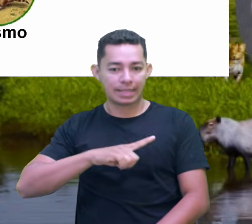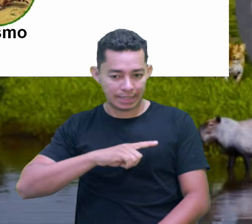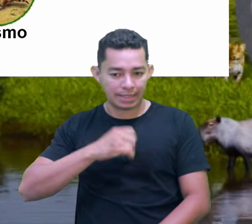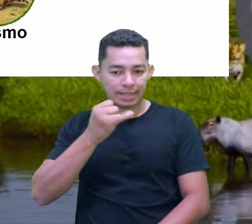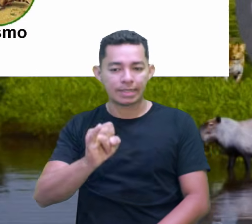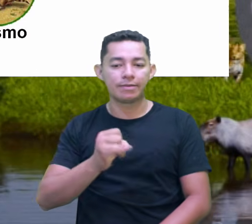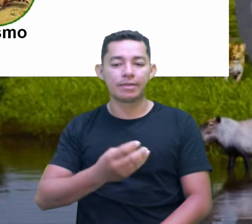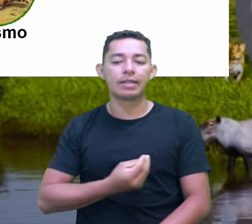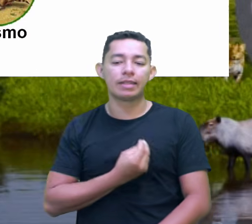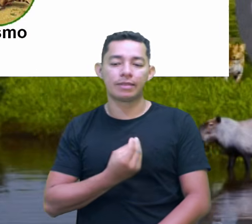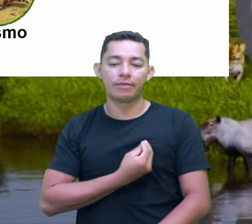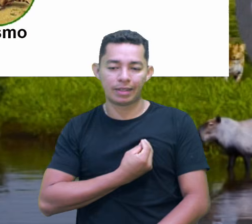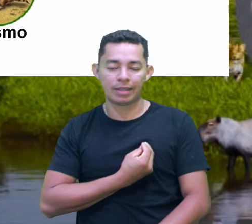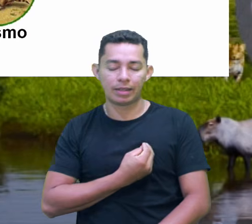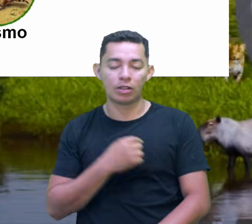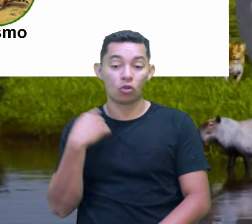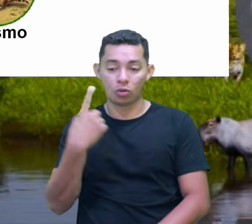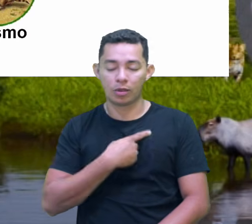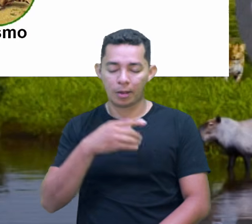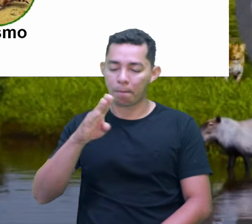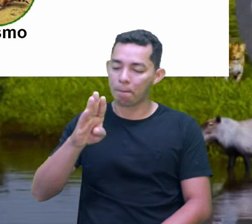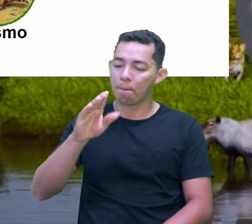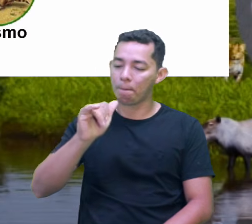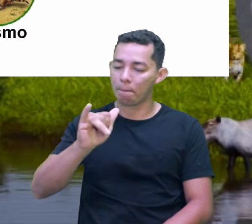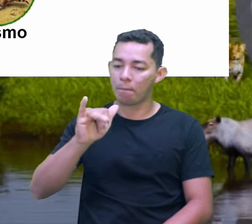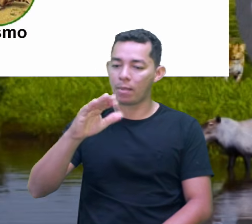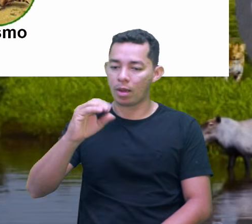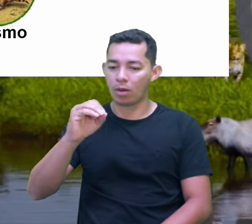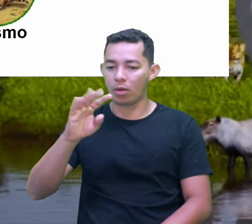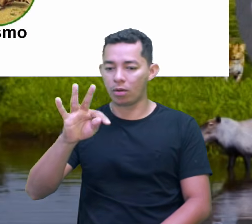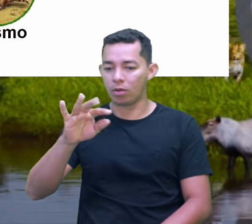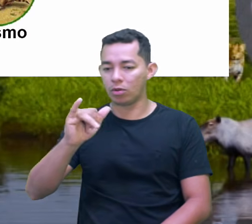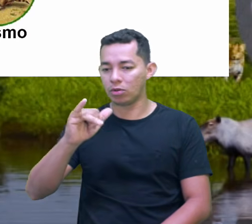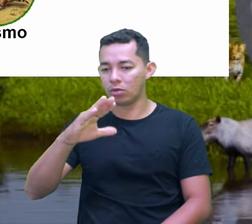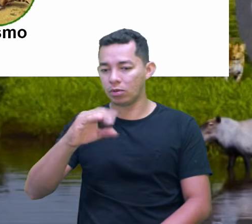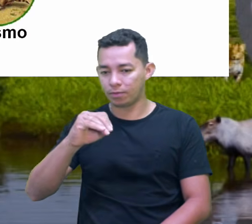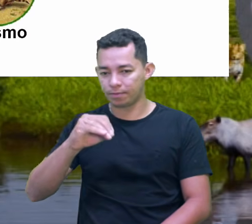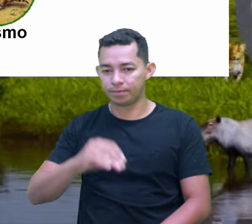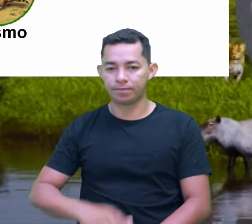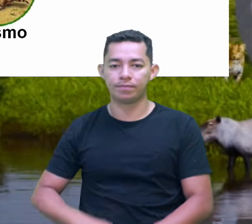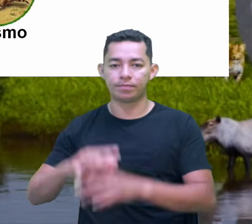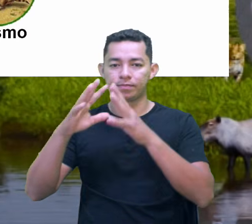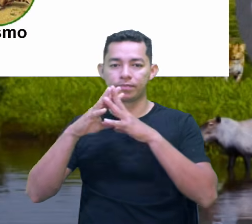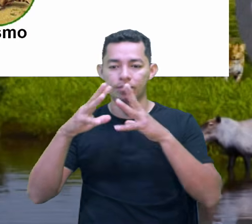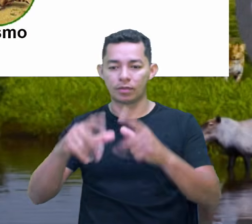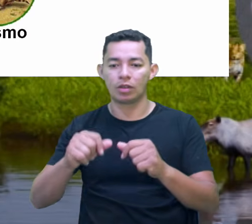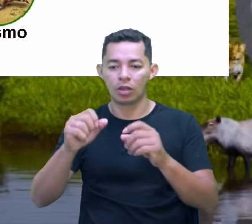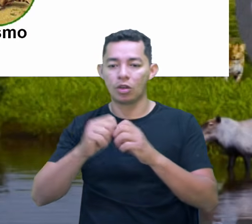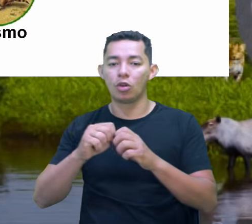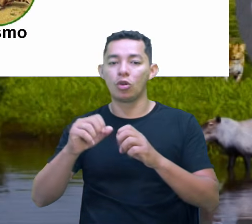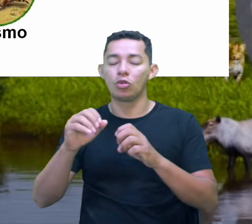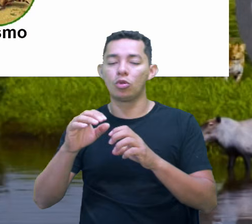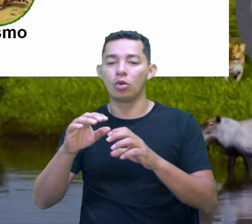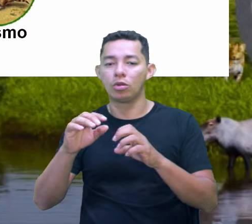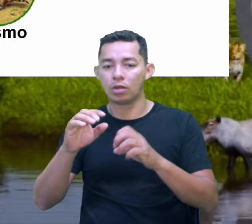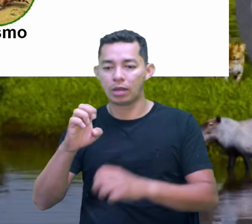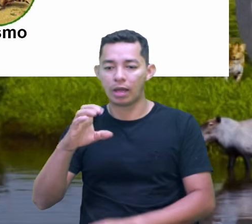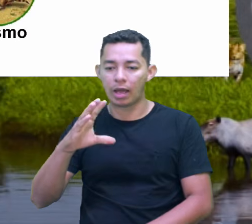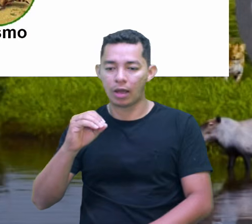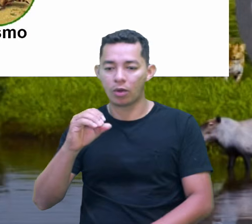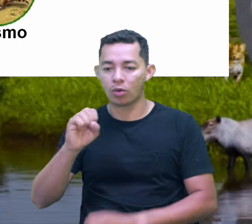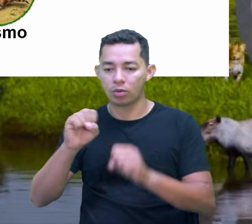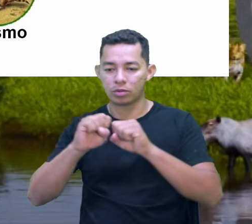bióticos, tá? E todo o ecossistema, ele é caracterizado como? Ele é caracterizado